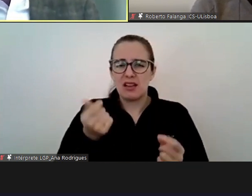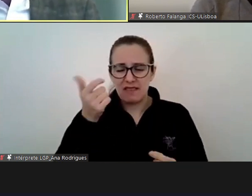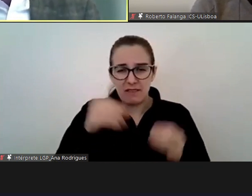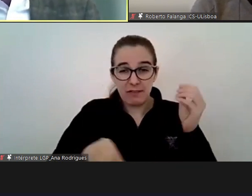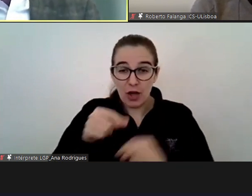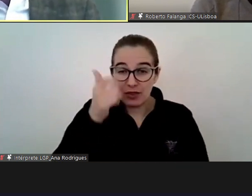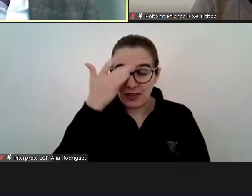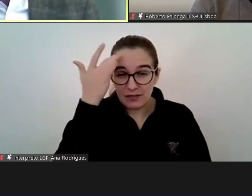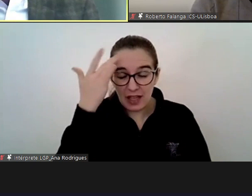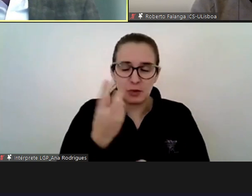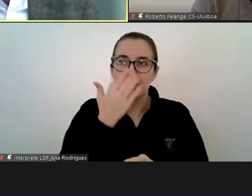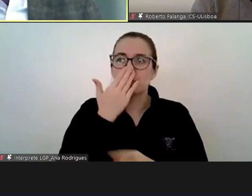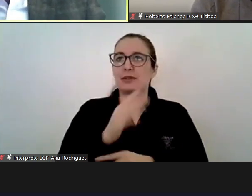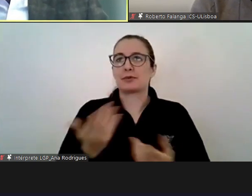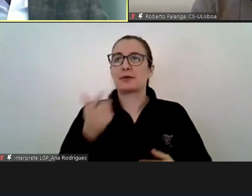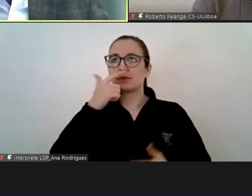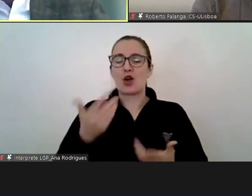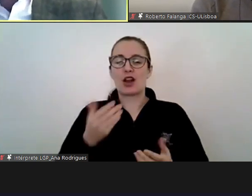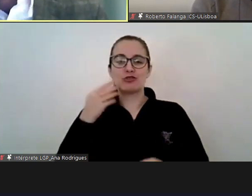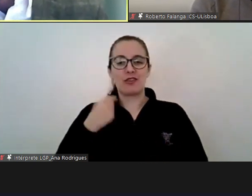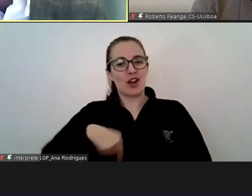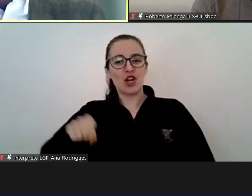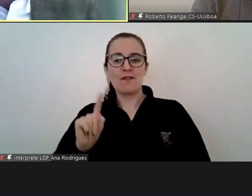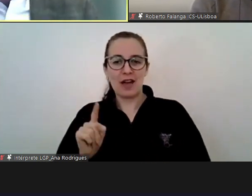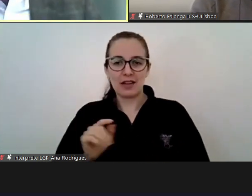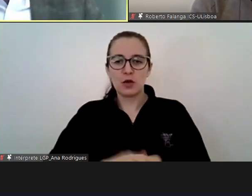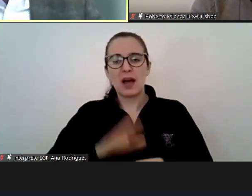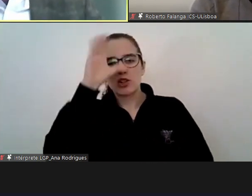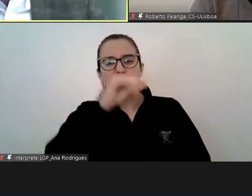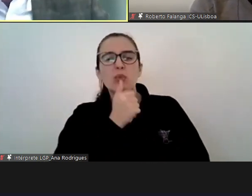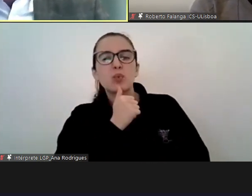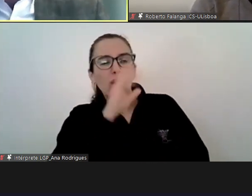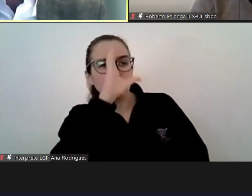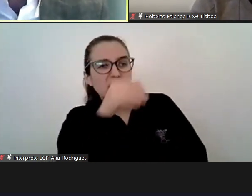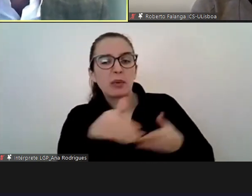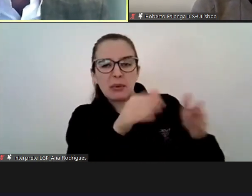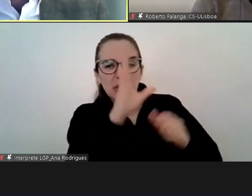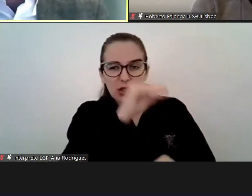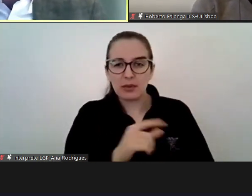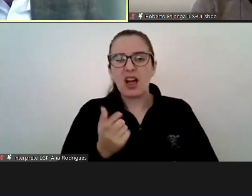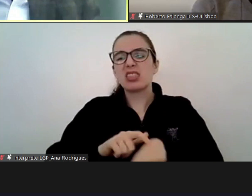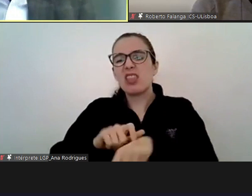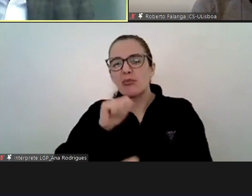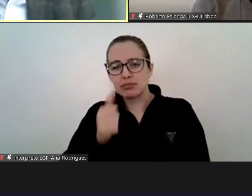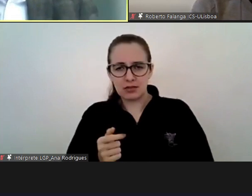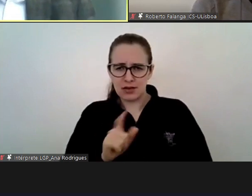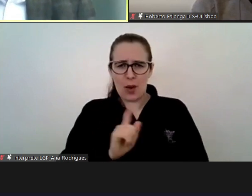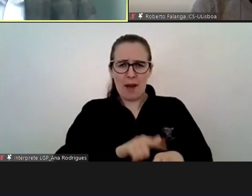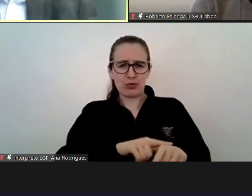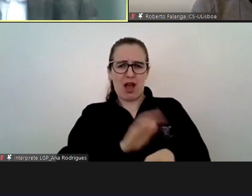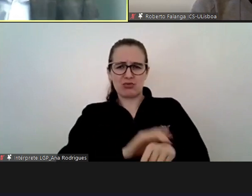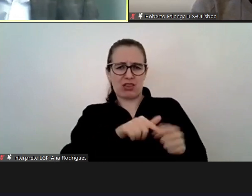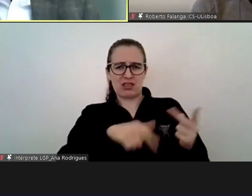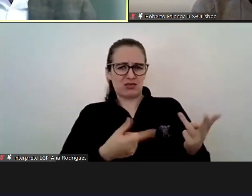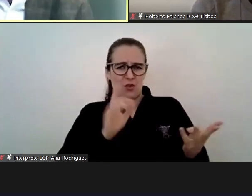a juventude que não vota em Portugal não é porque não sabe onde estão as mesas de voto. Não é porque não tem tempo de ir às mesas de voto. É porque acha que não